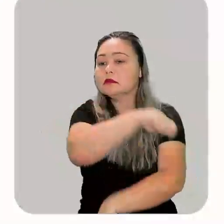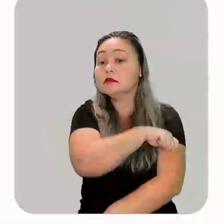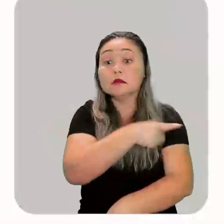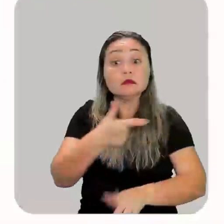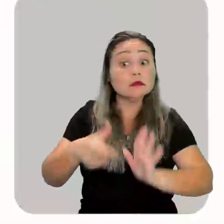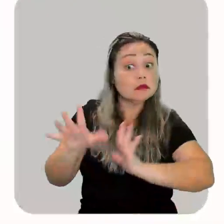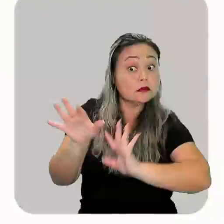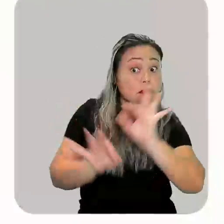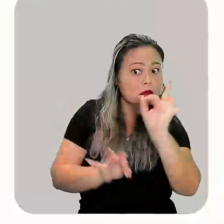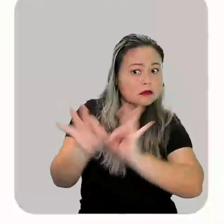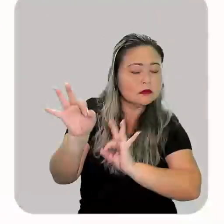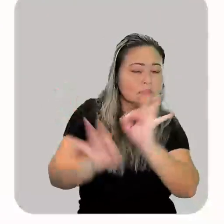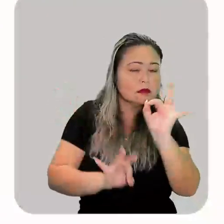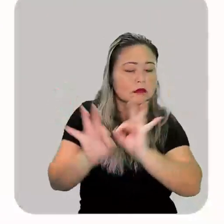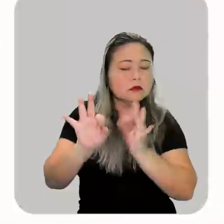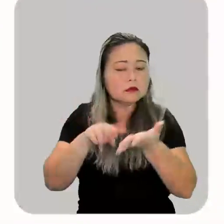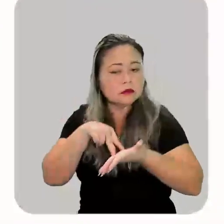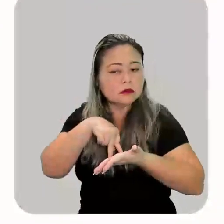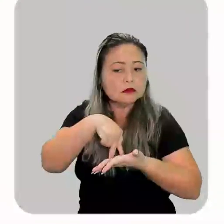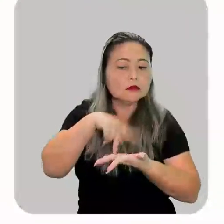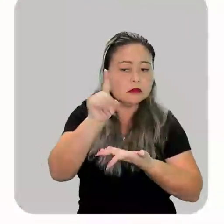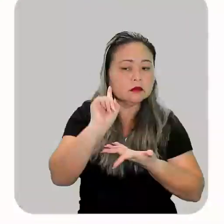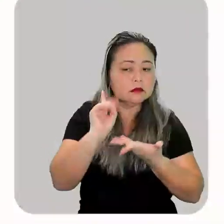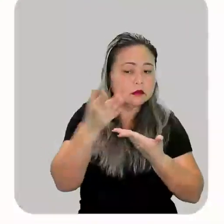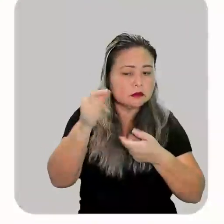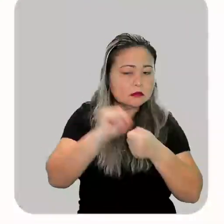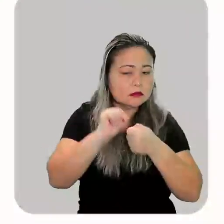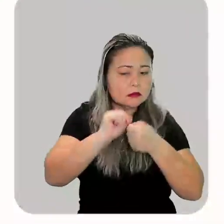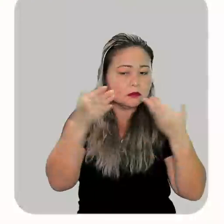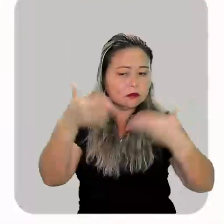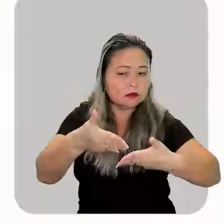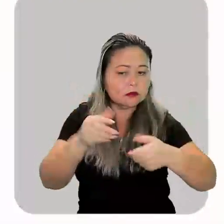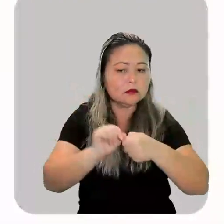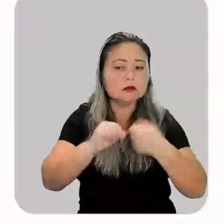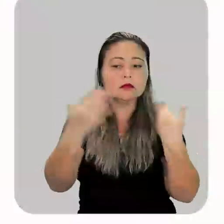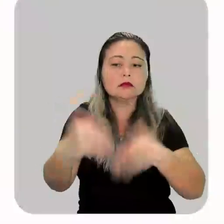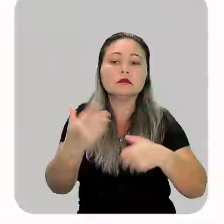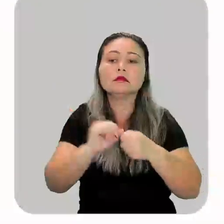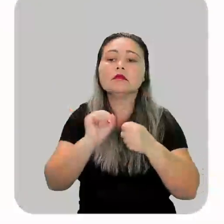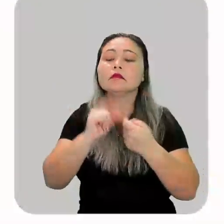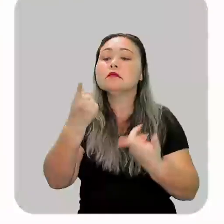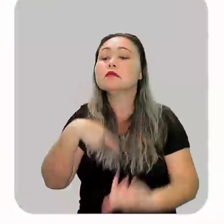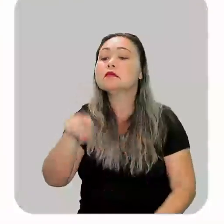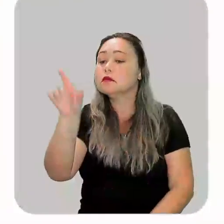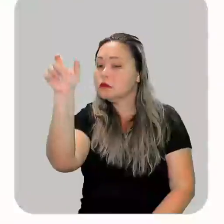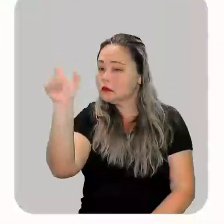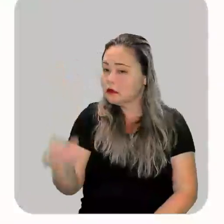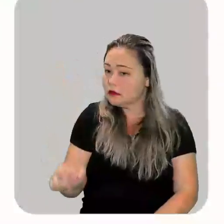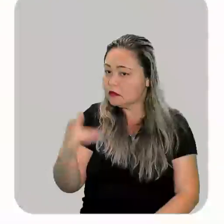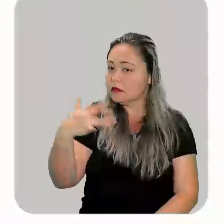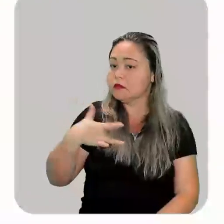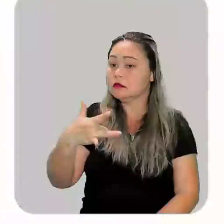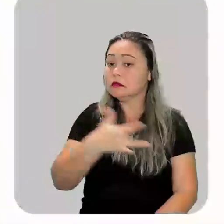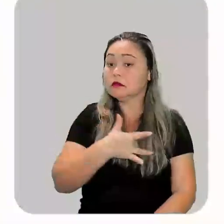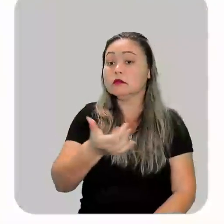se preparando, que está criando resistência de prova. Esse cidadão saudável aqui,